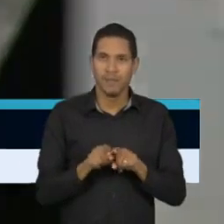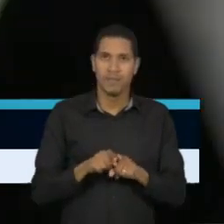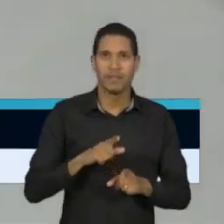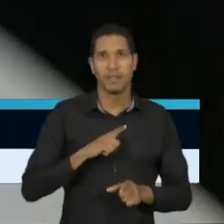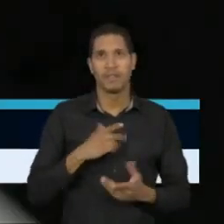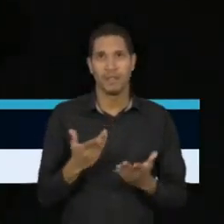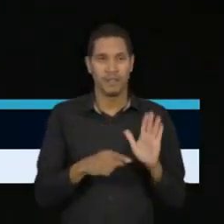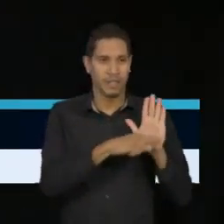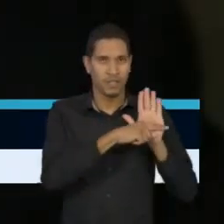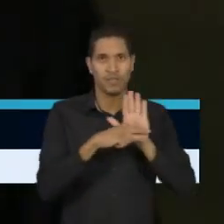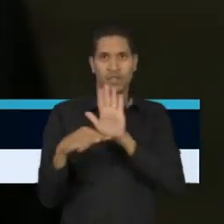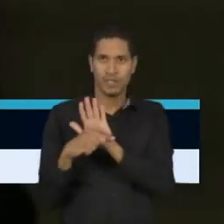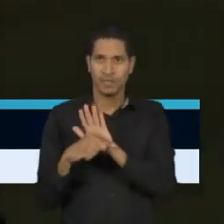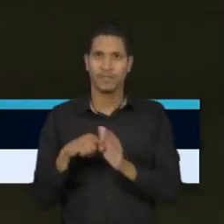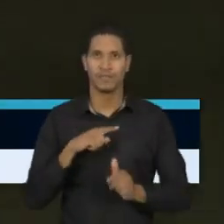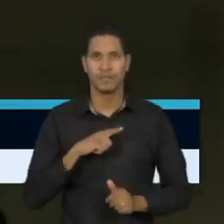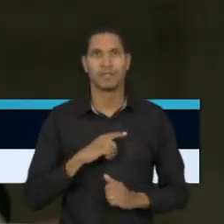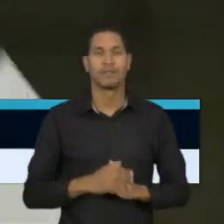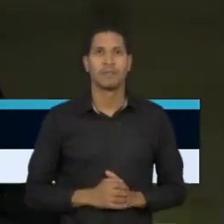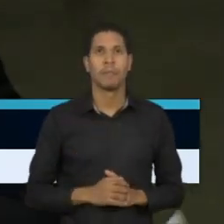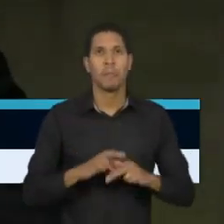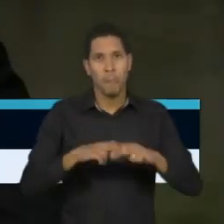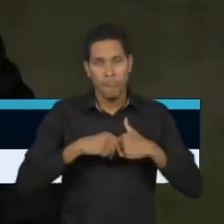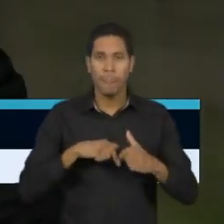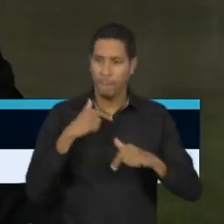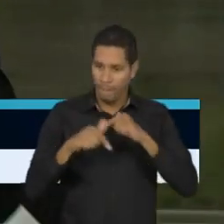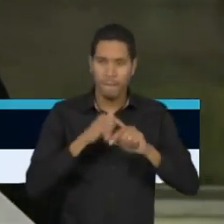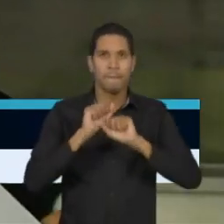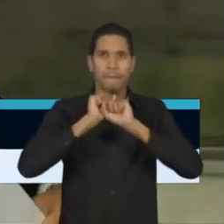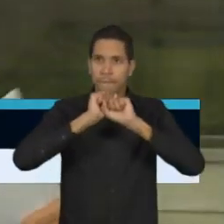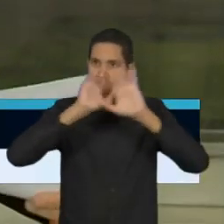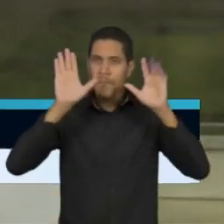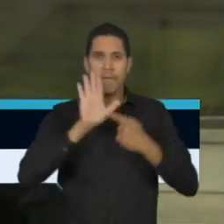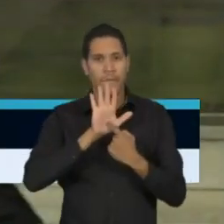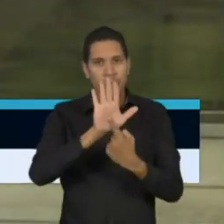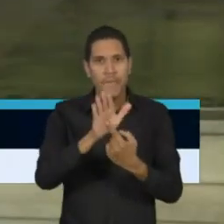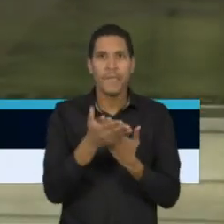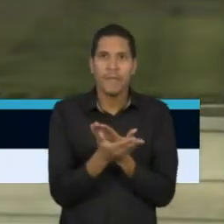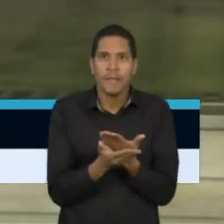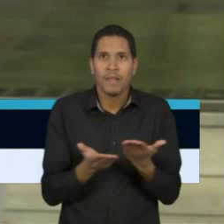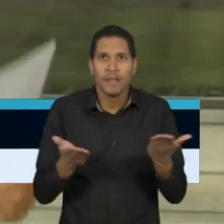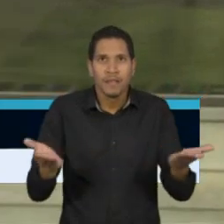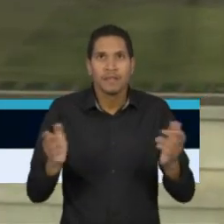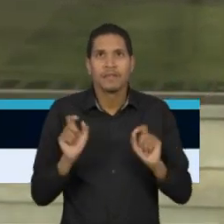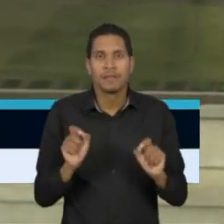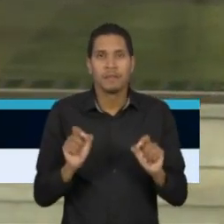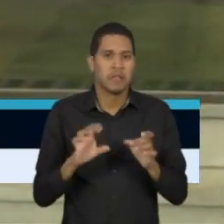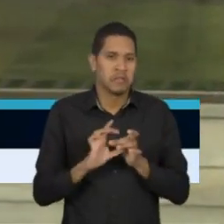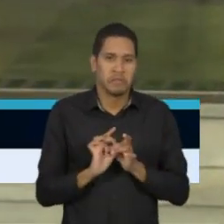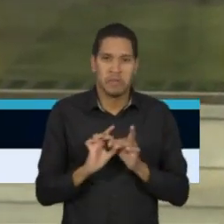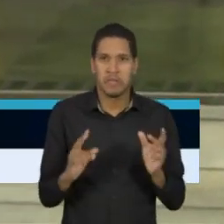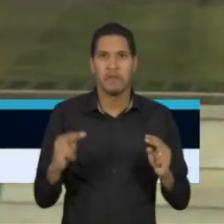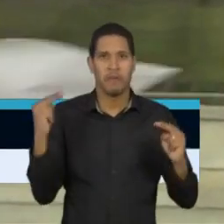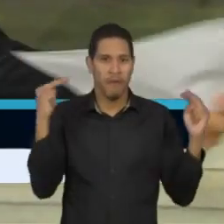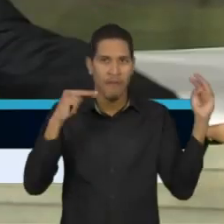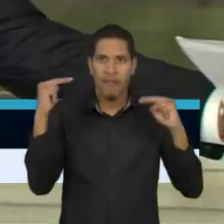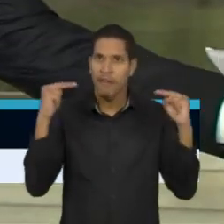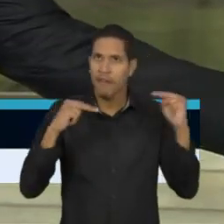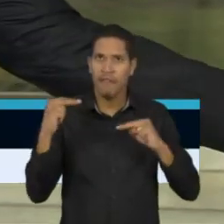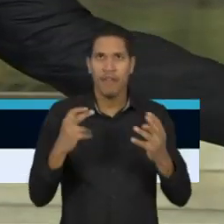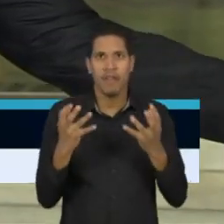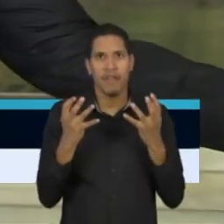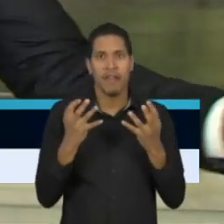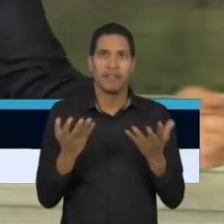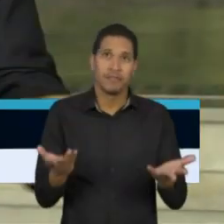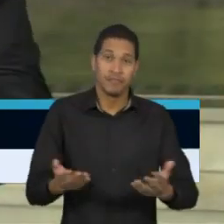e é negativo. Aqui nós trabalhamos com total transparência, os testes estarão disponíveis aos que, vou deixar aqui